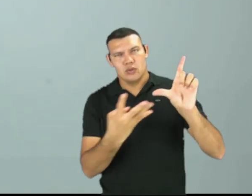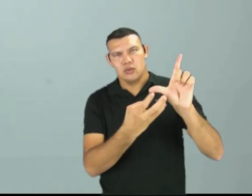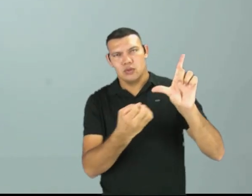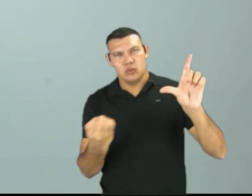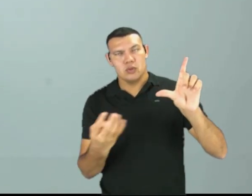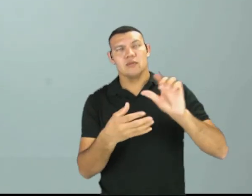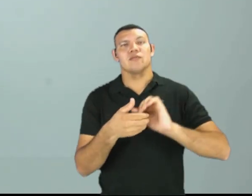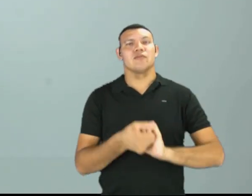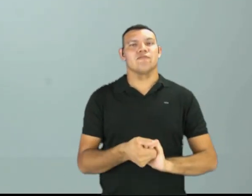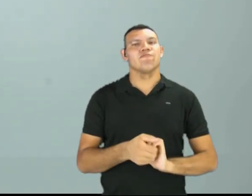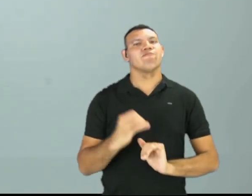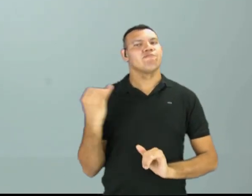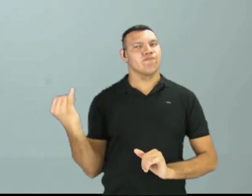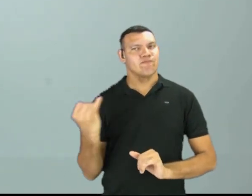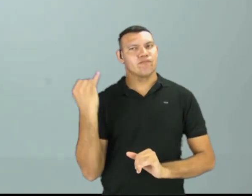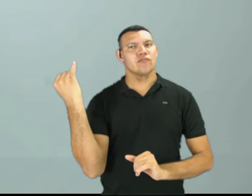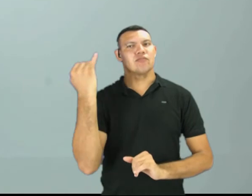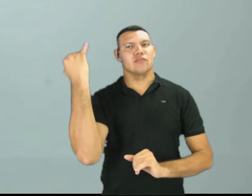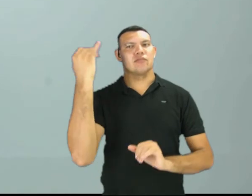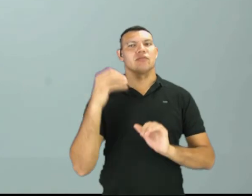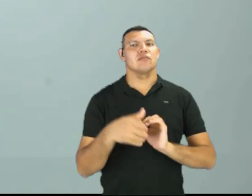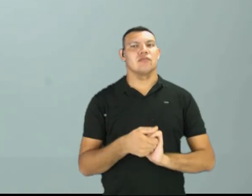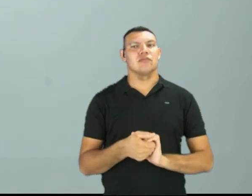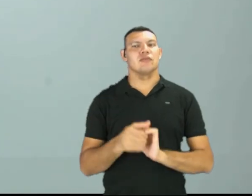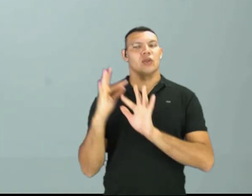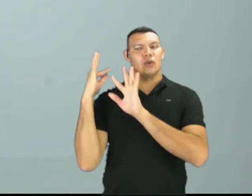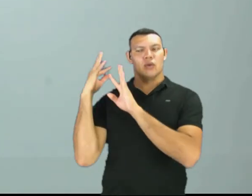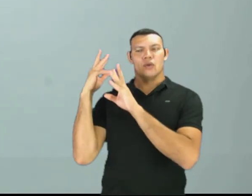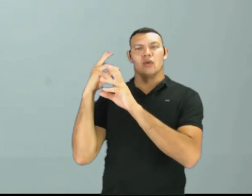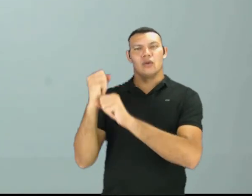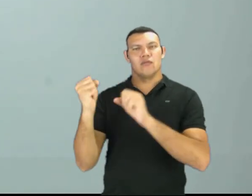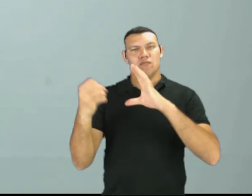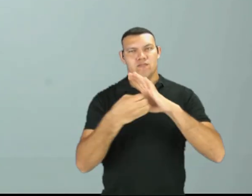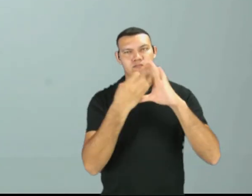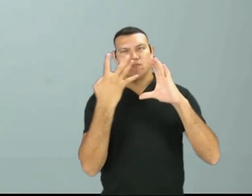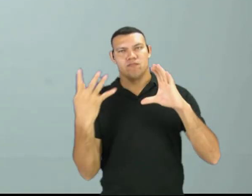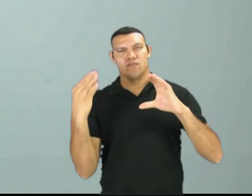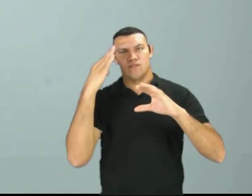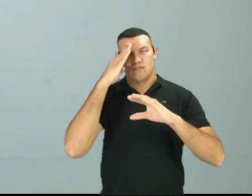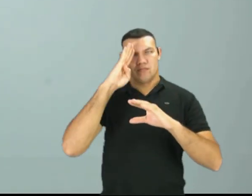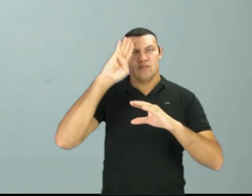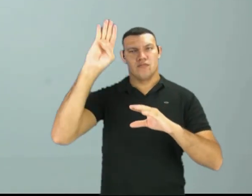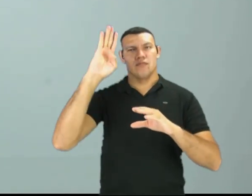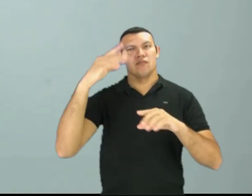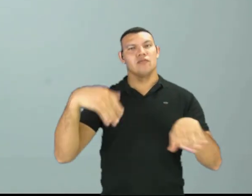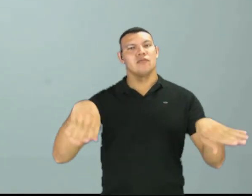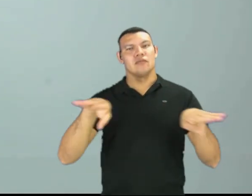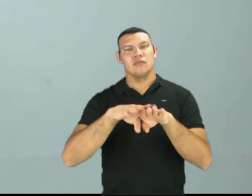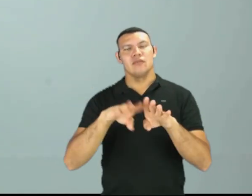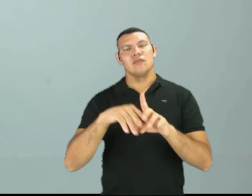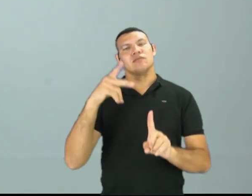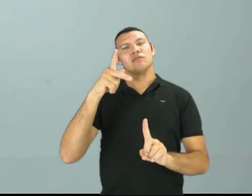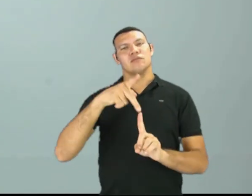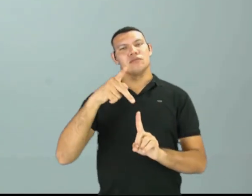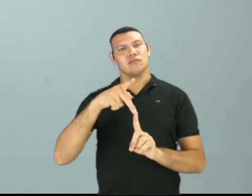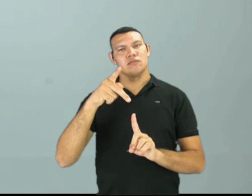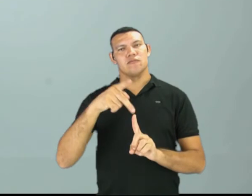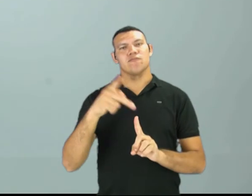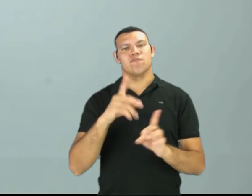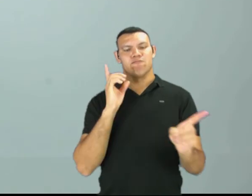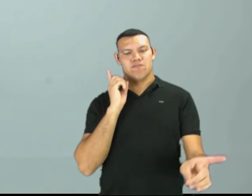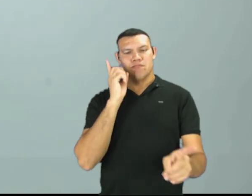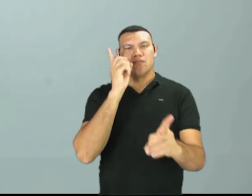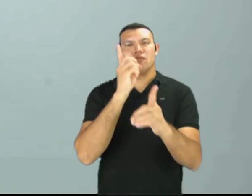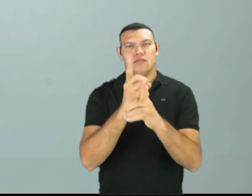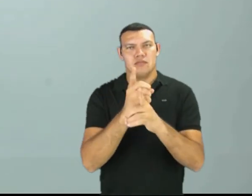regras. Então é muito importante você rever as principais características e propriedades dos logaritmos, porque quando a gente